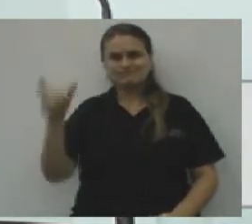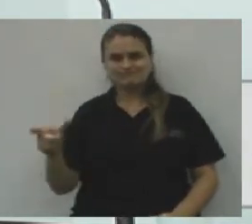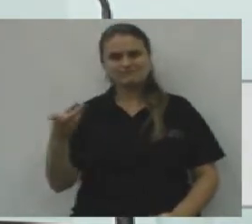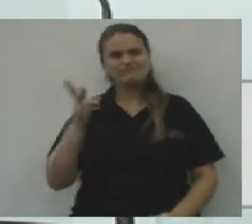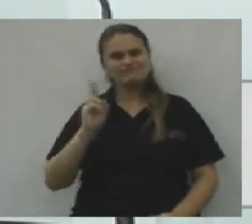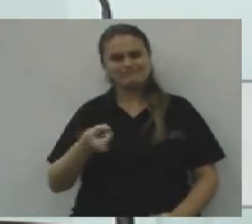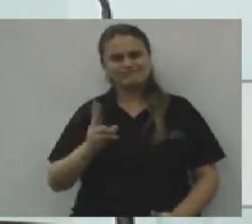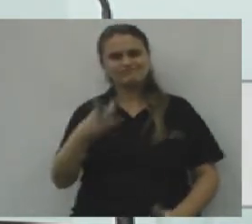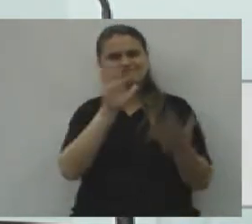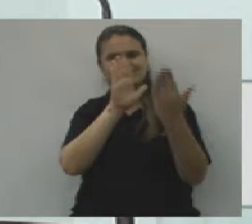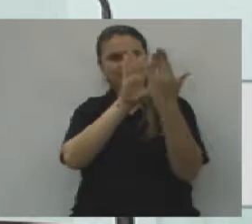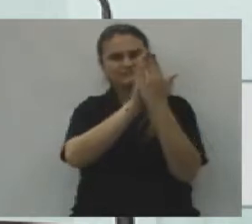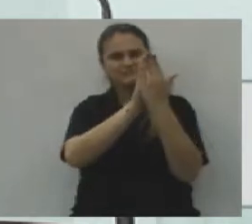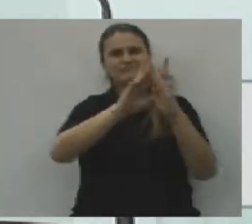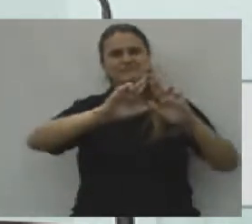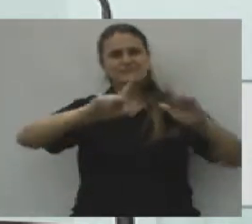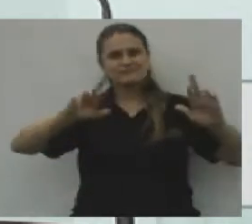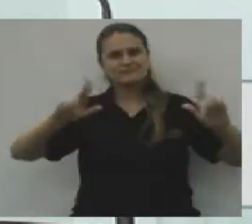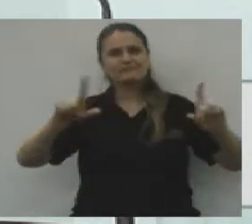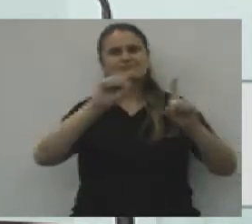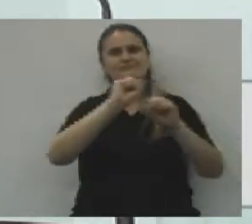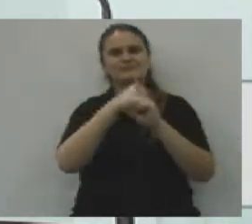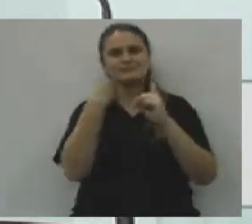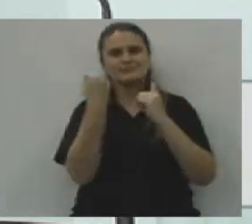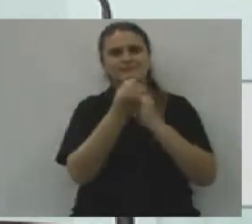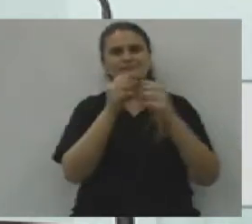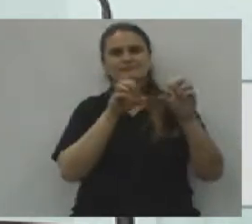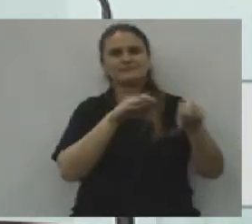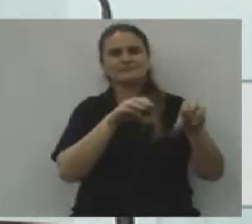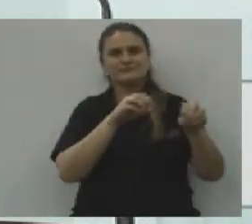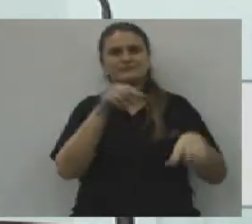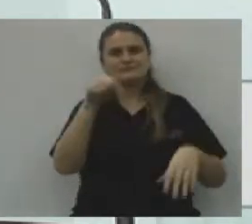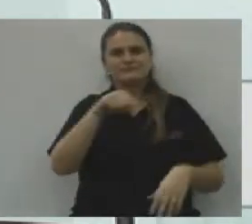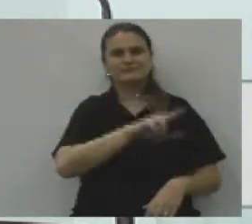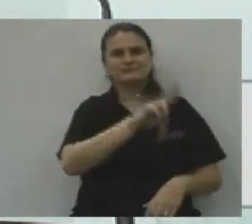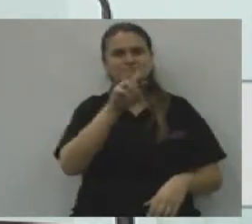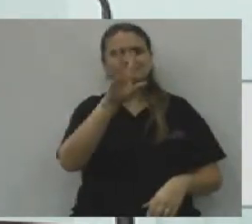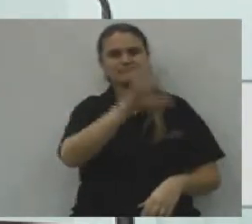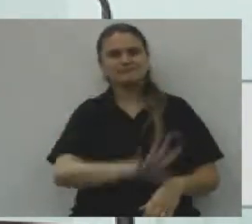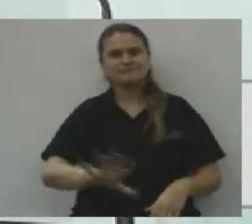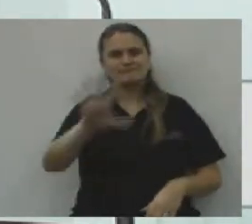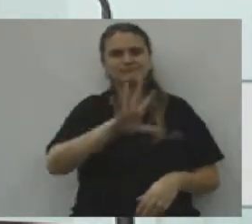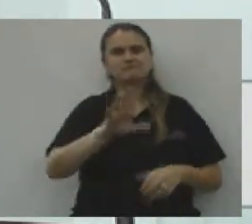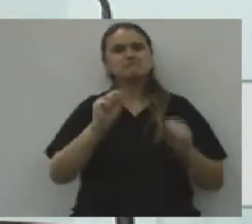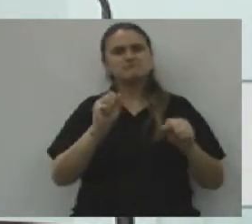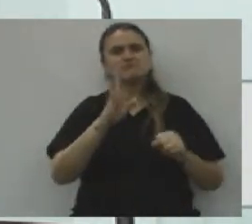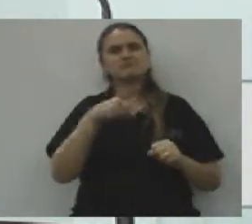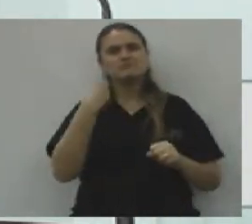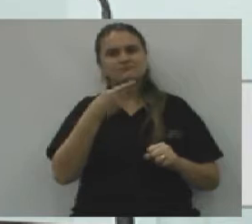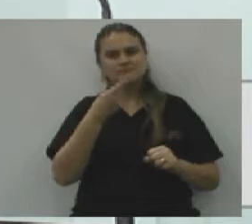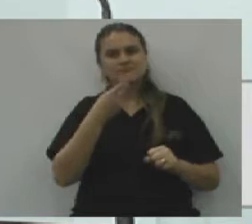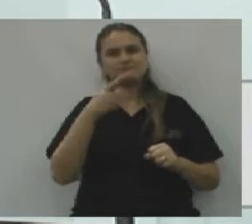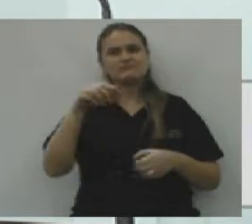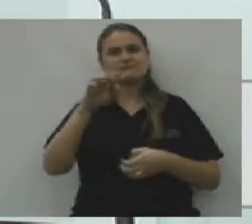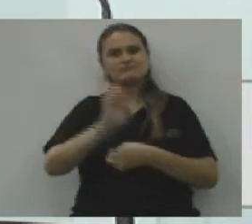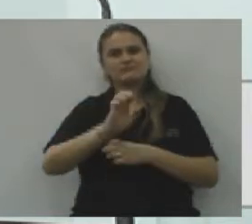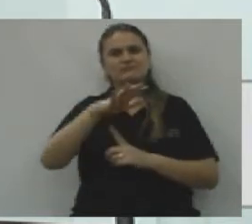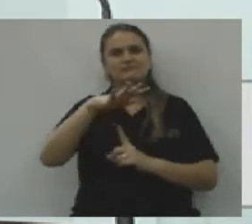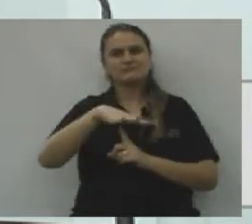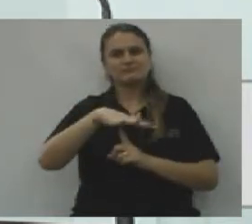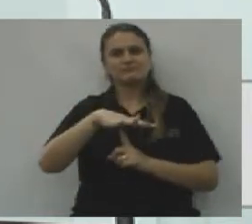maior adversidade social e educacional de União da Vitória e região. E podemos dizer que, quem sabe, do estado do